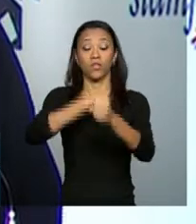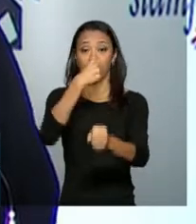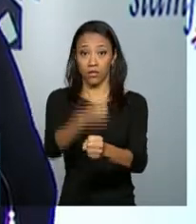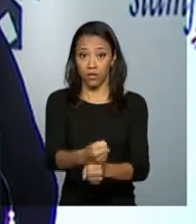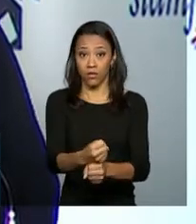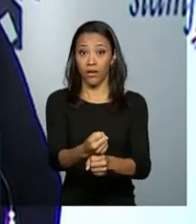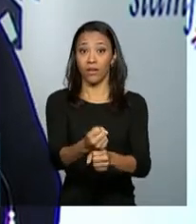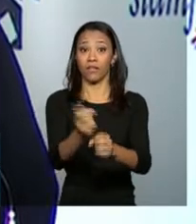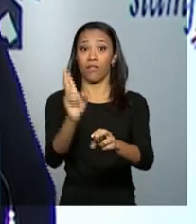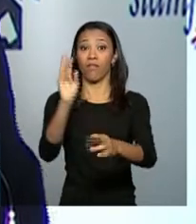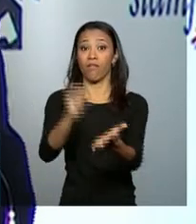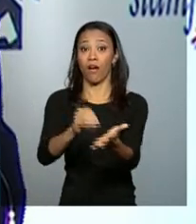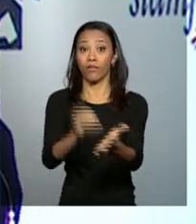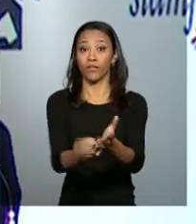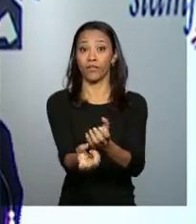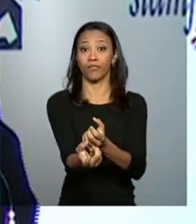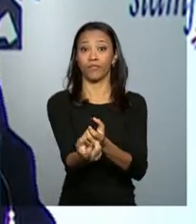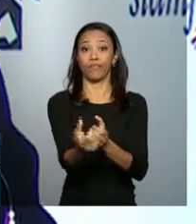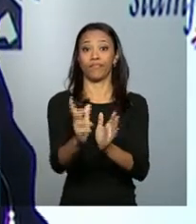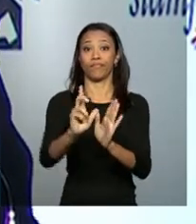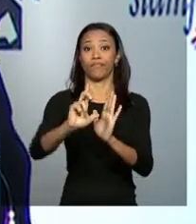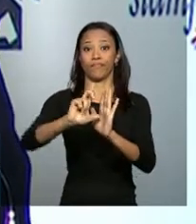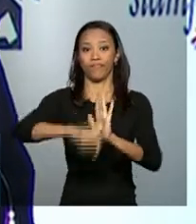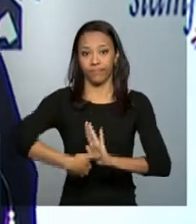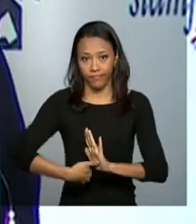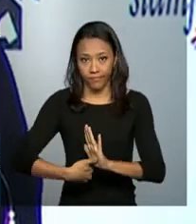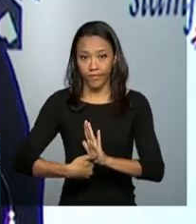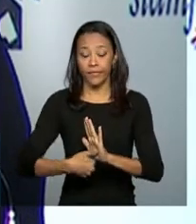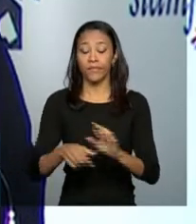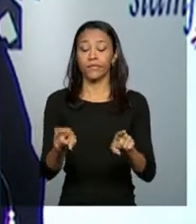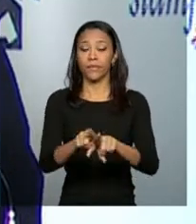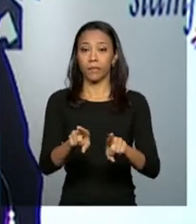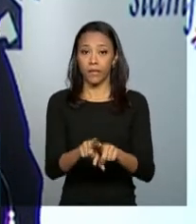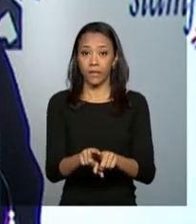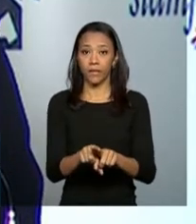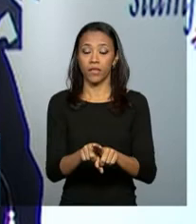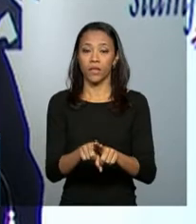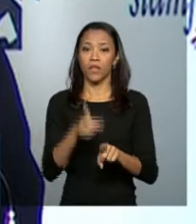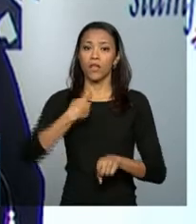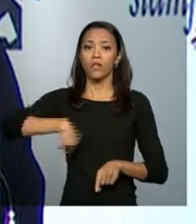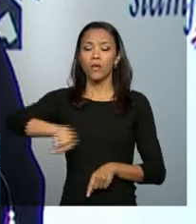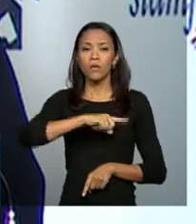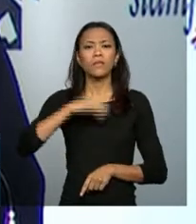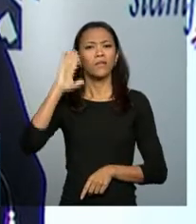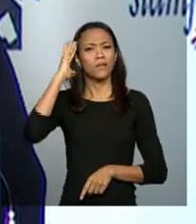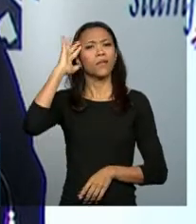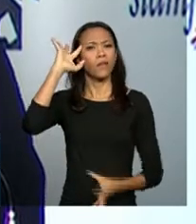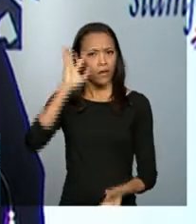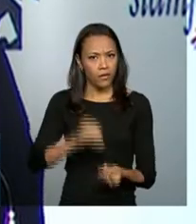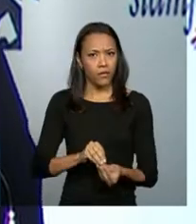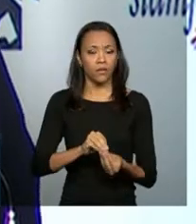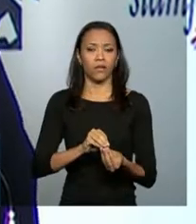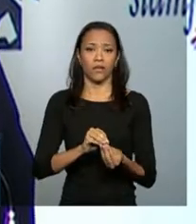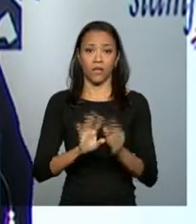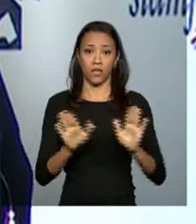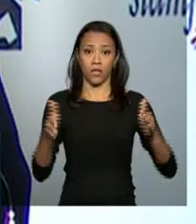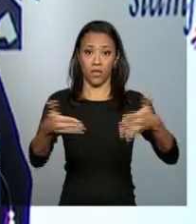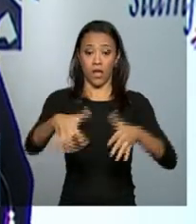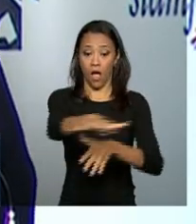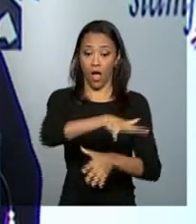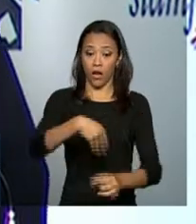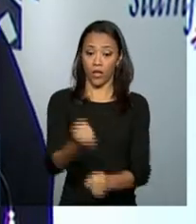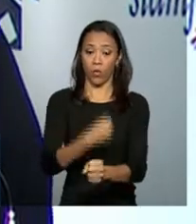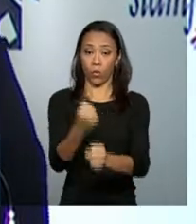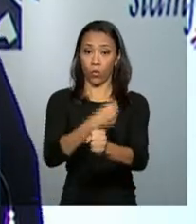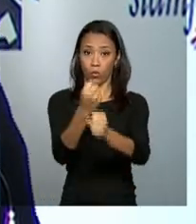desaceleração. E devemos ter presente que o setor alcançou um patamar superior